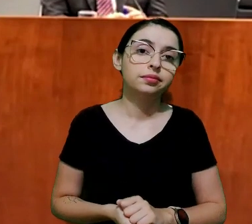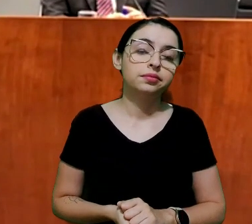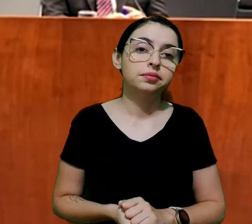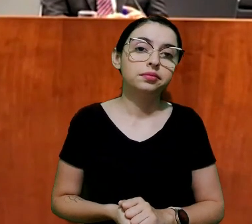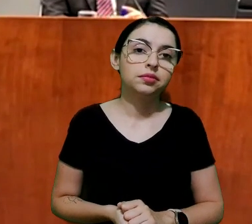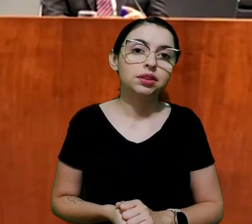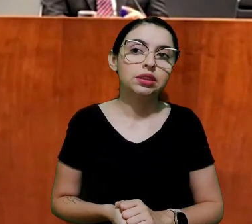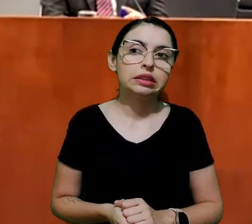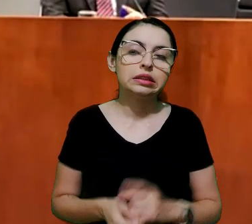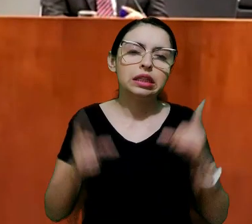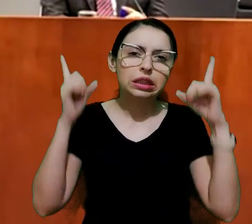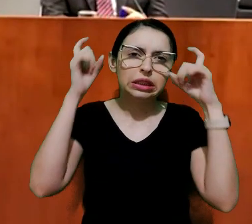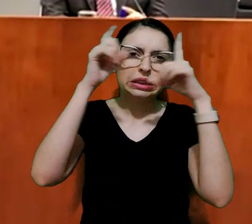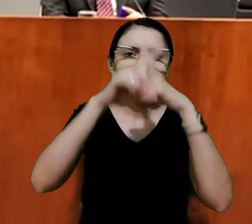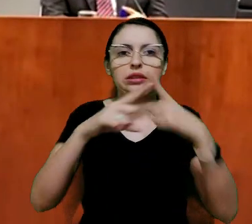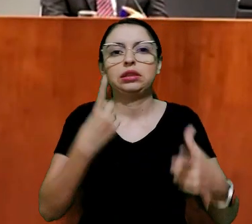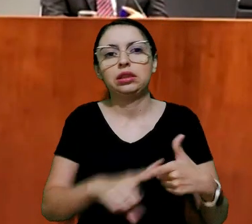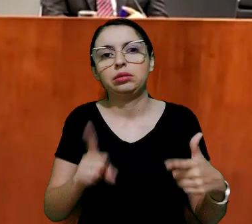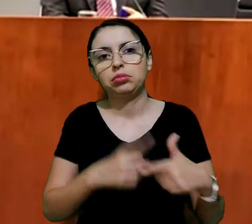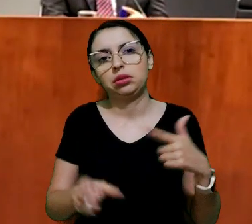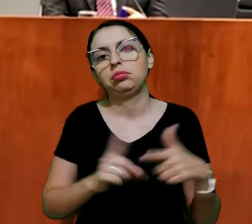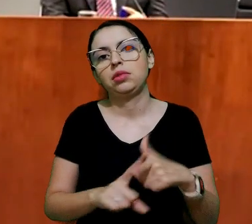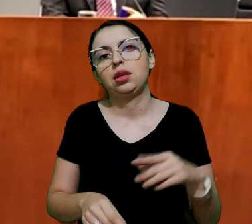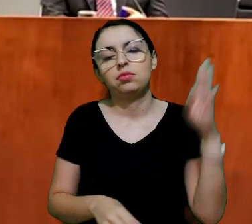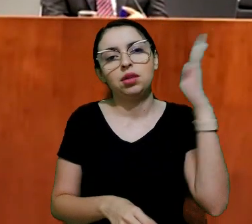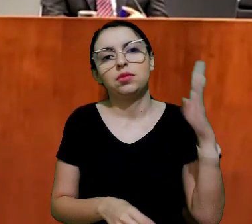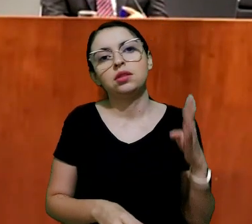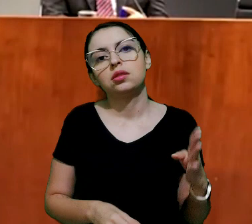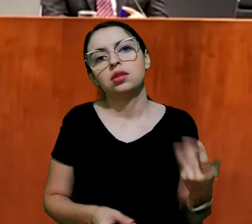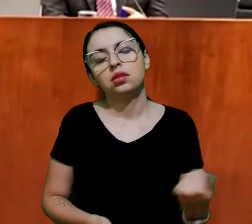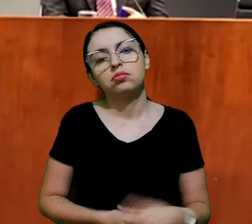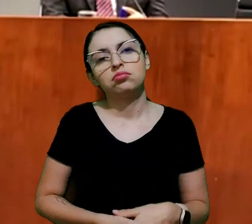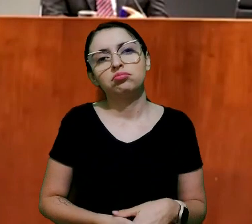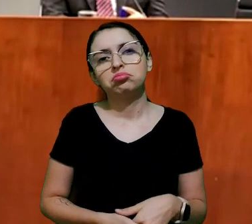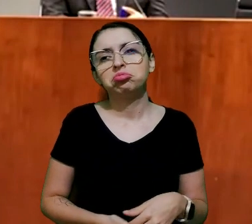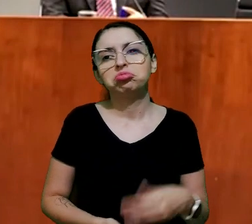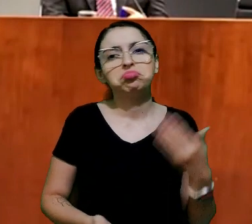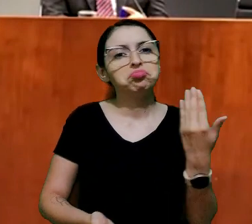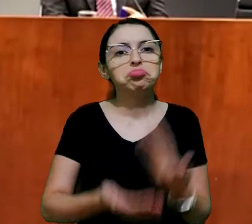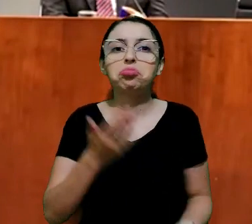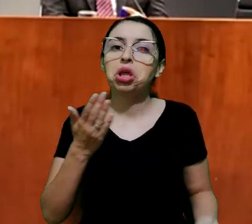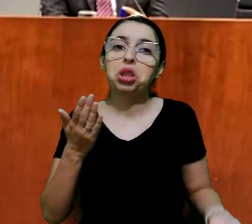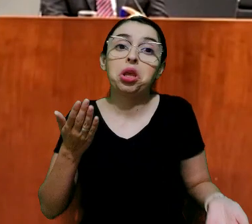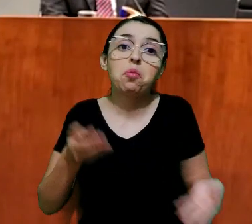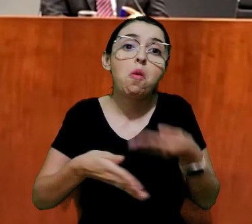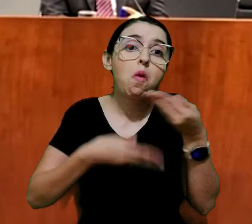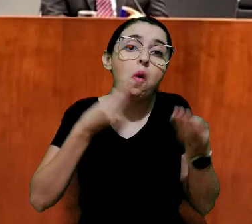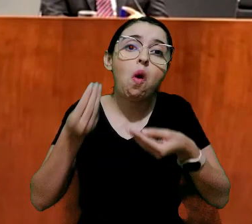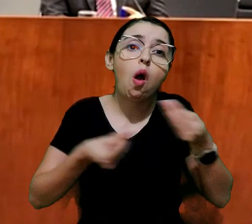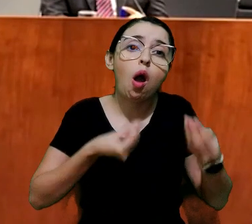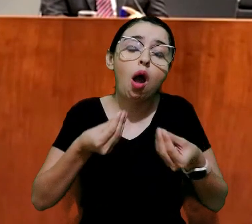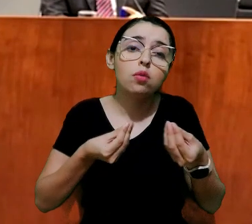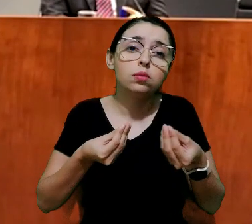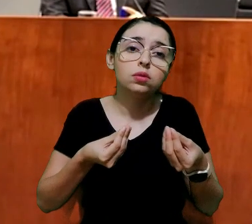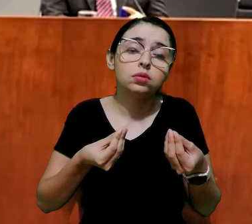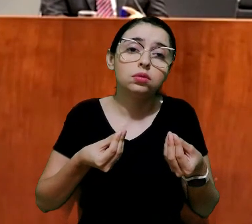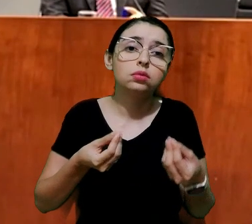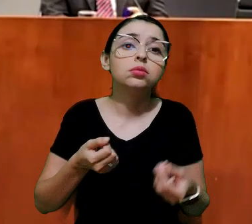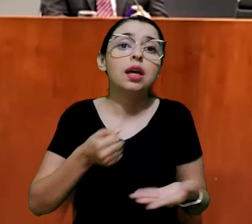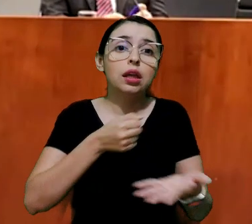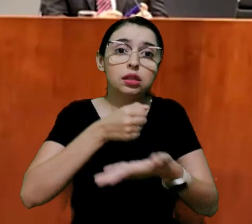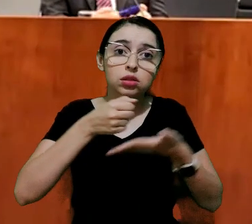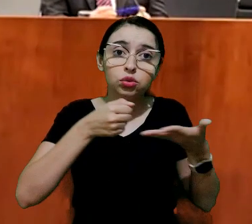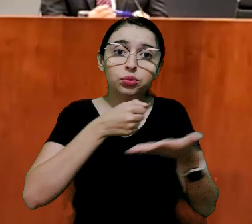Nós perdemos a noção do que seja prova legal. E isso é uma noção fundamental para a liberdade